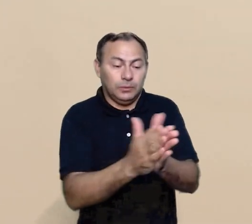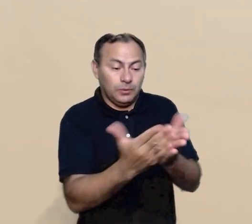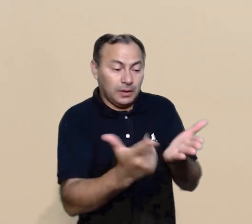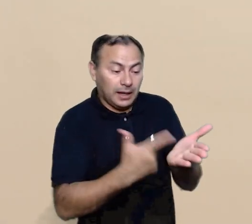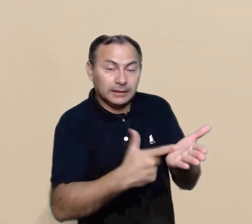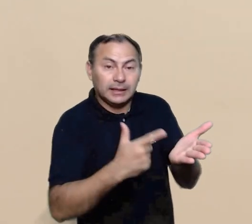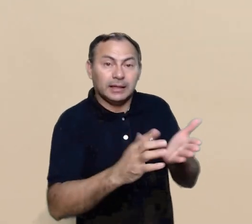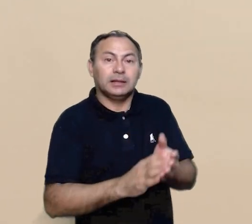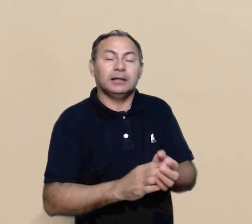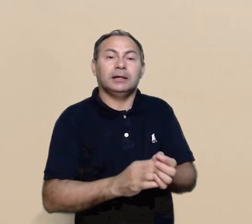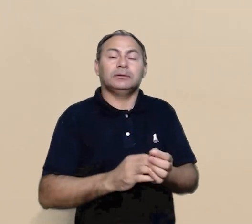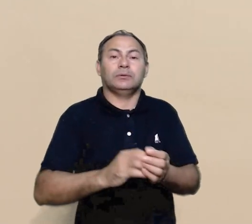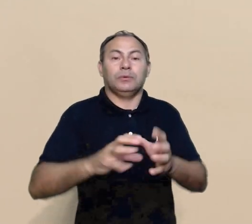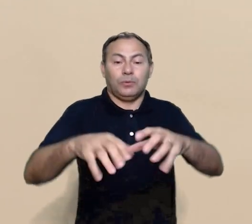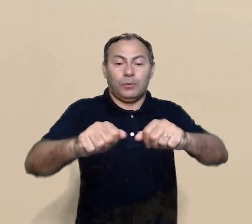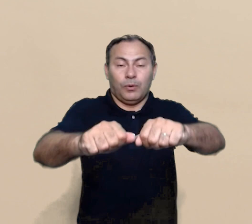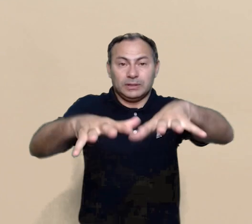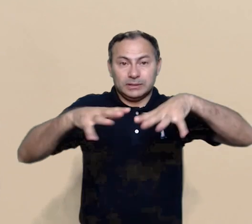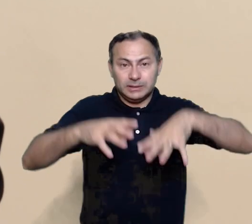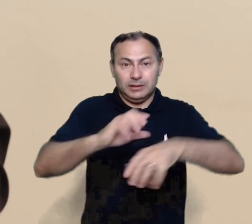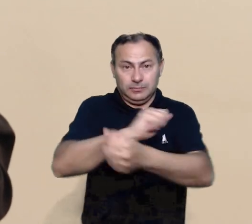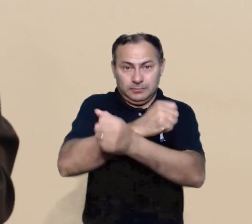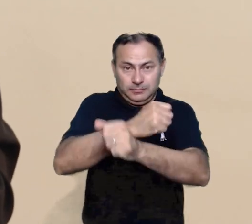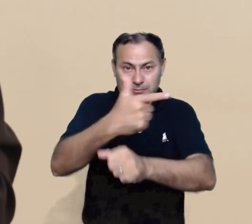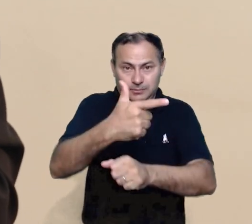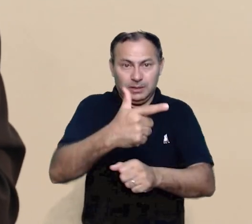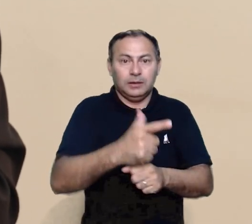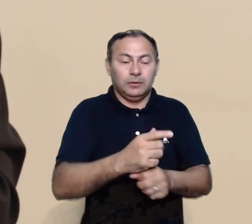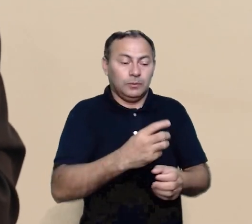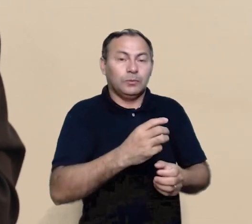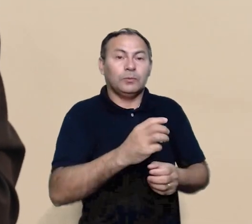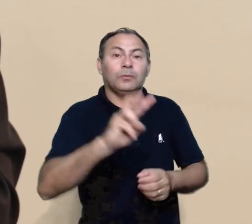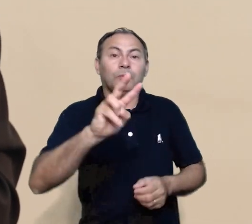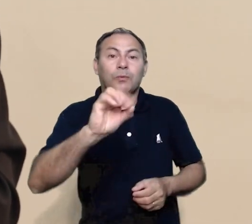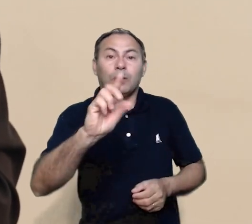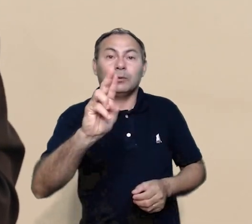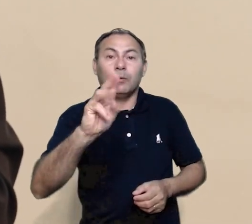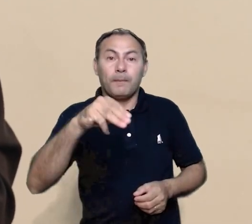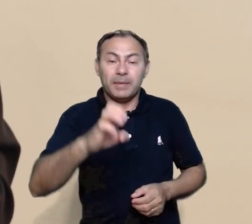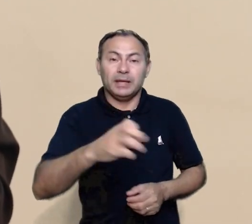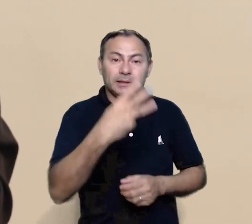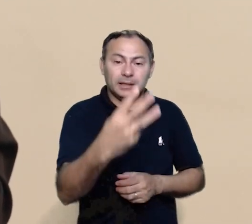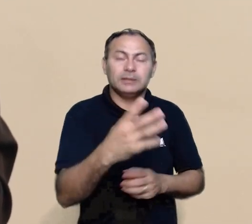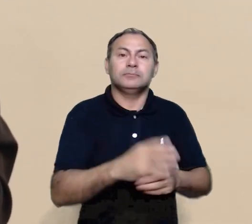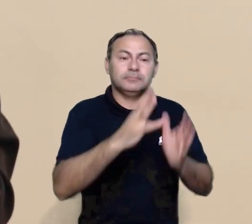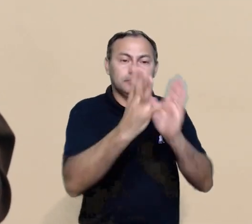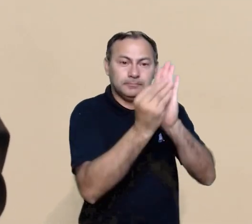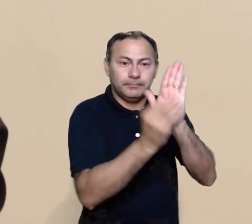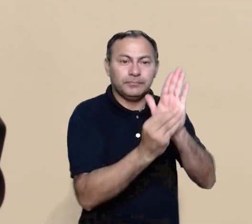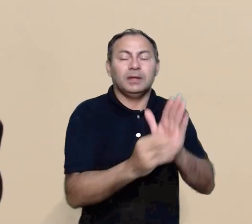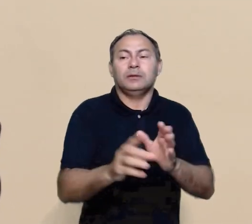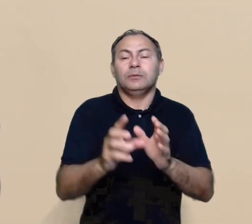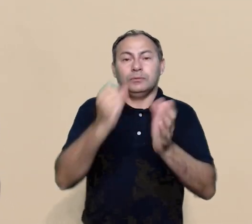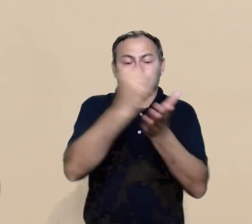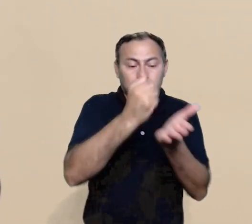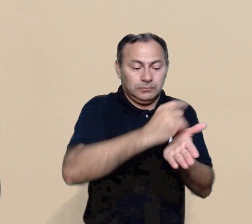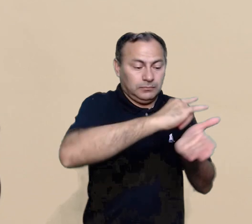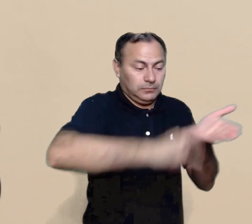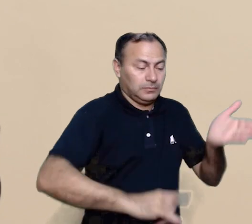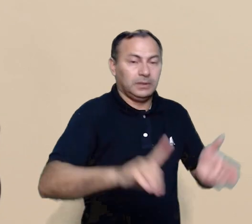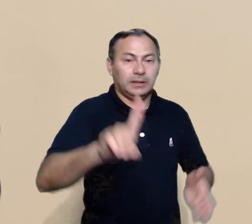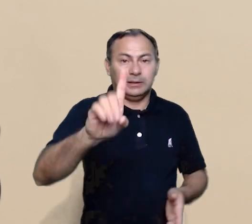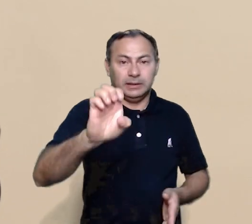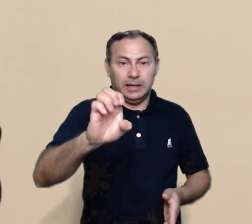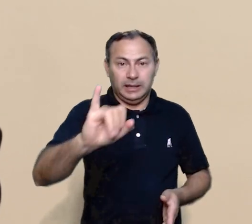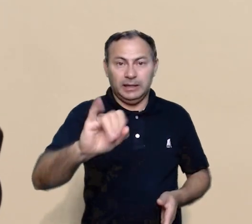cadernos do Concílio Volume 3 que comenta esse conteúdo a partir do documento de verbum